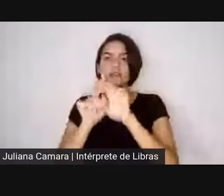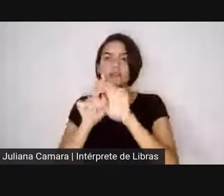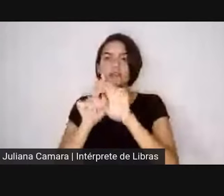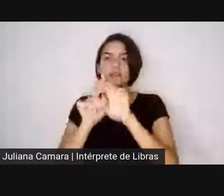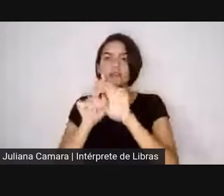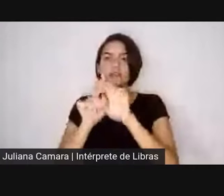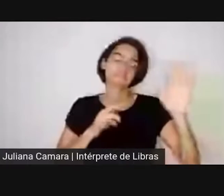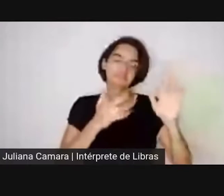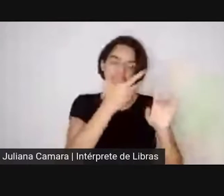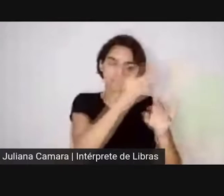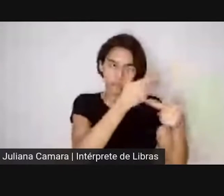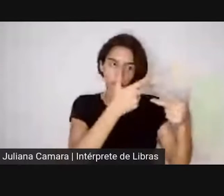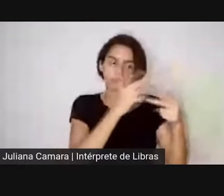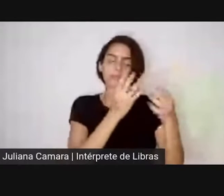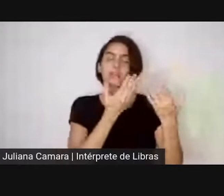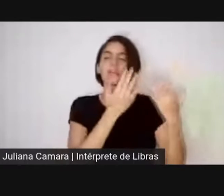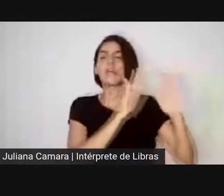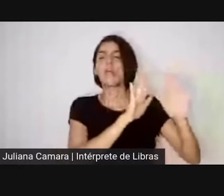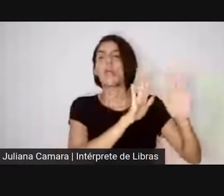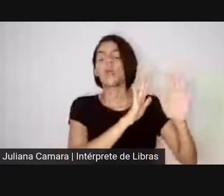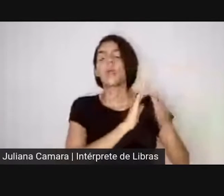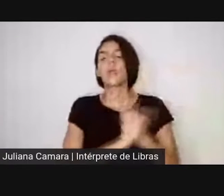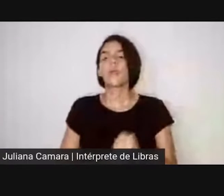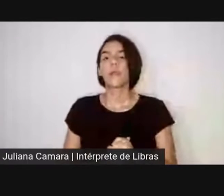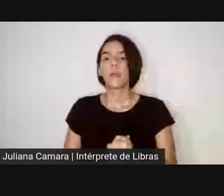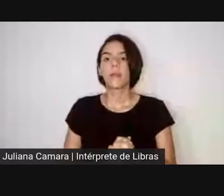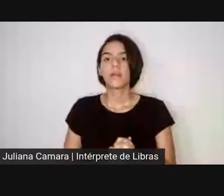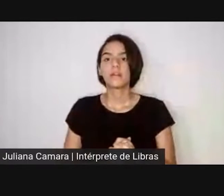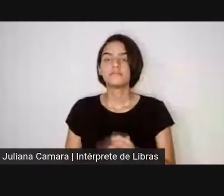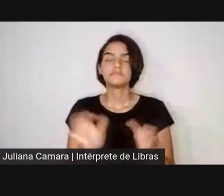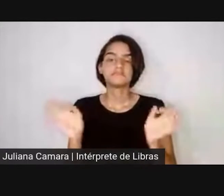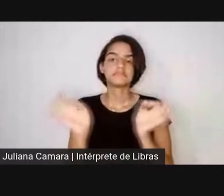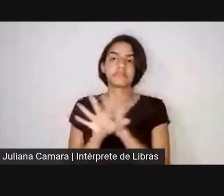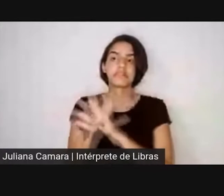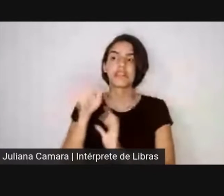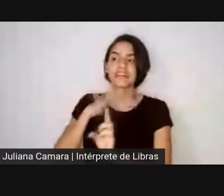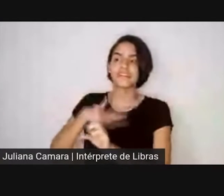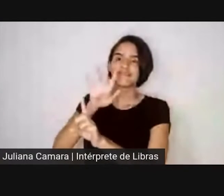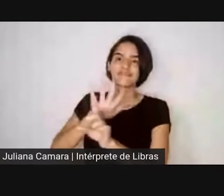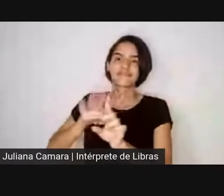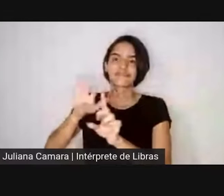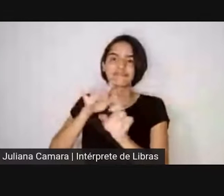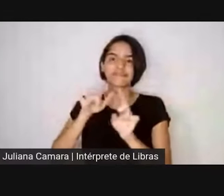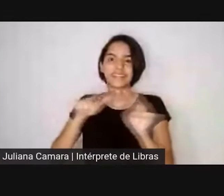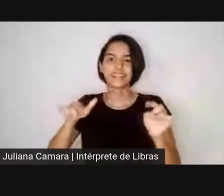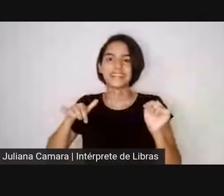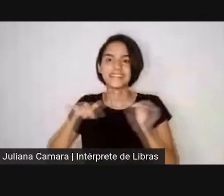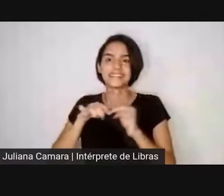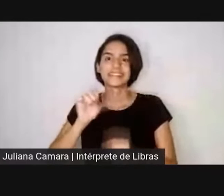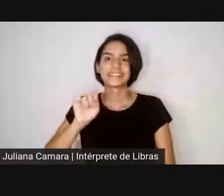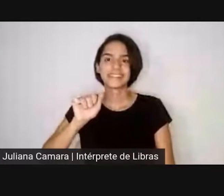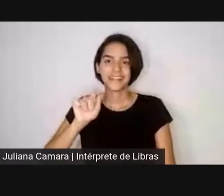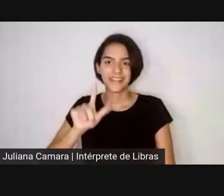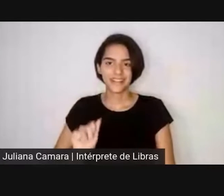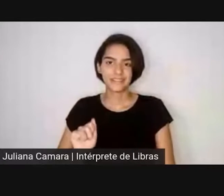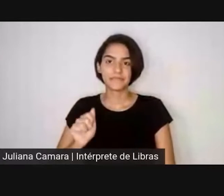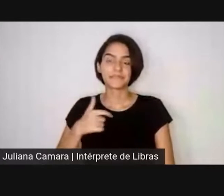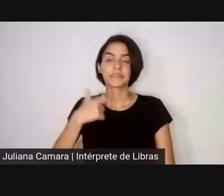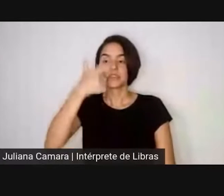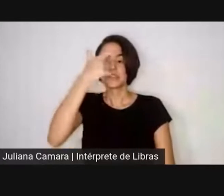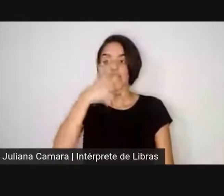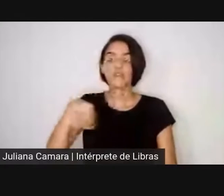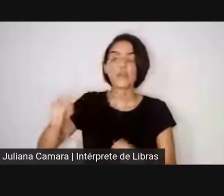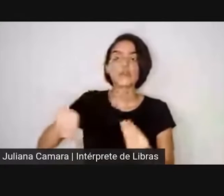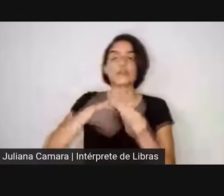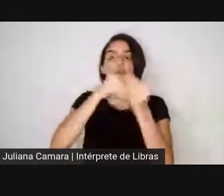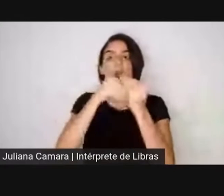E é isso, estou na minha sala. Eu participo do Bloco Amigos da Onça, sou um dos fundadores do bloco, idealizadores